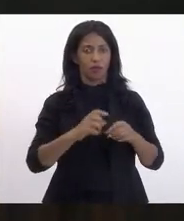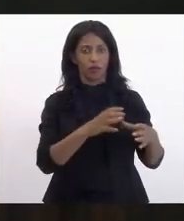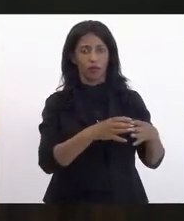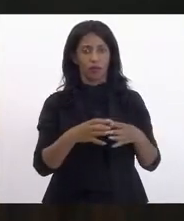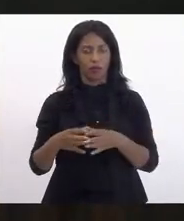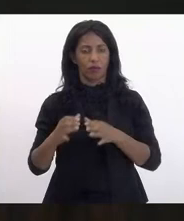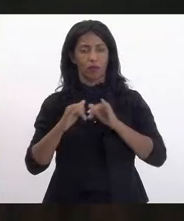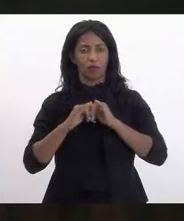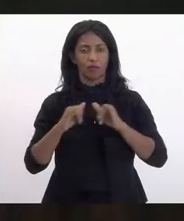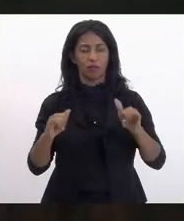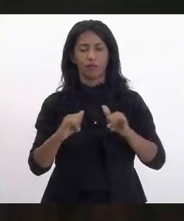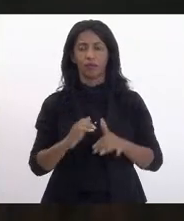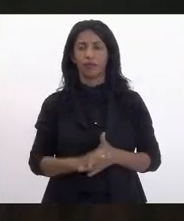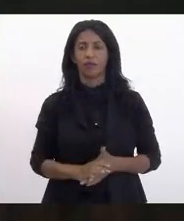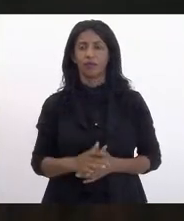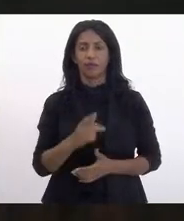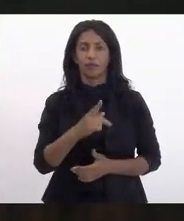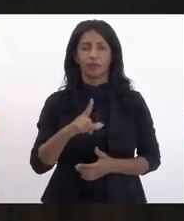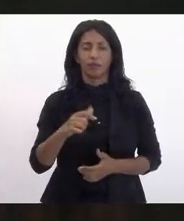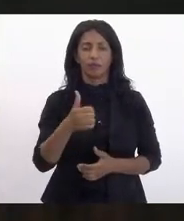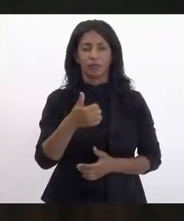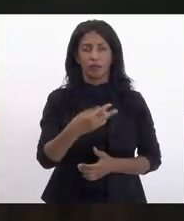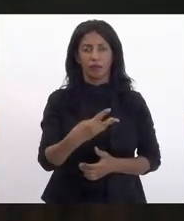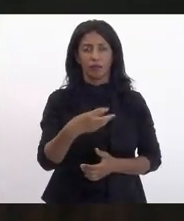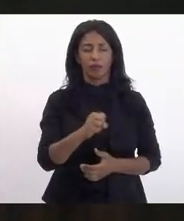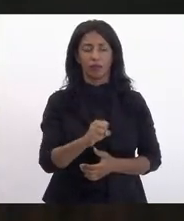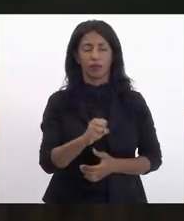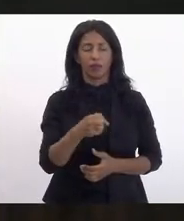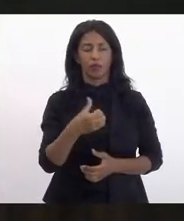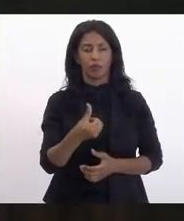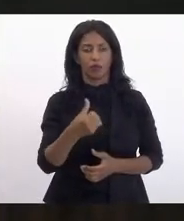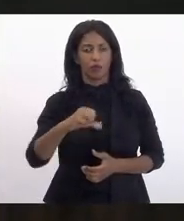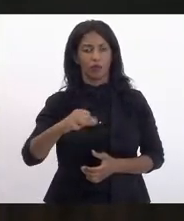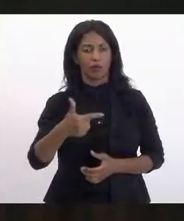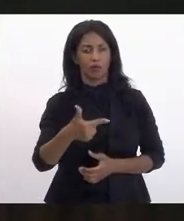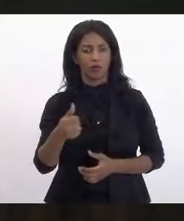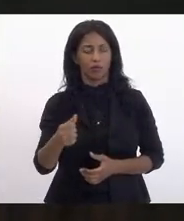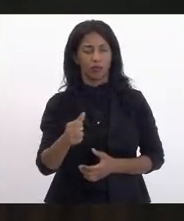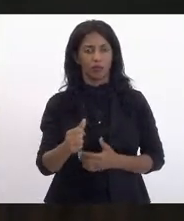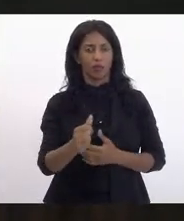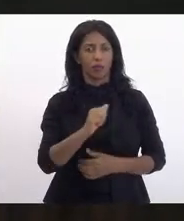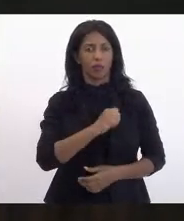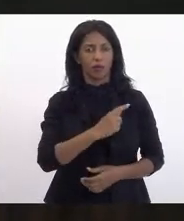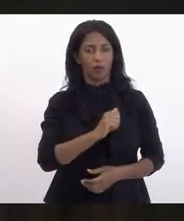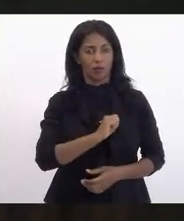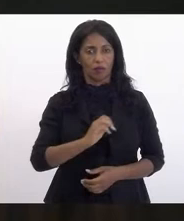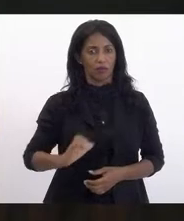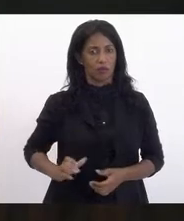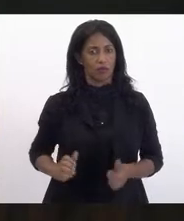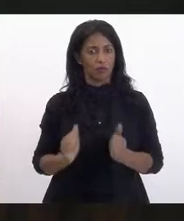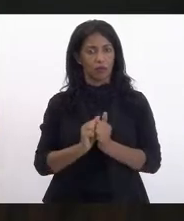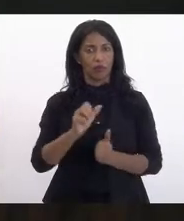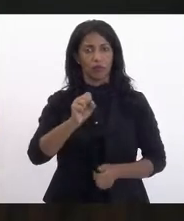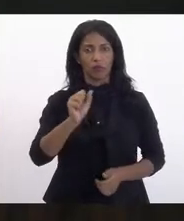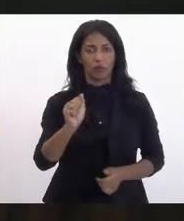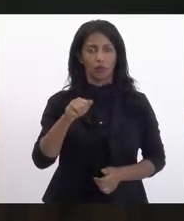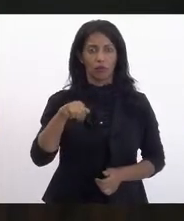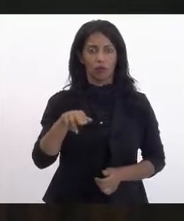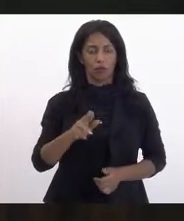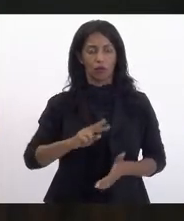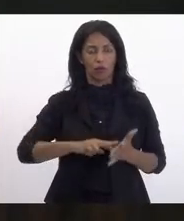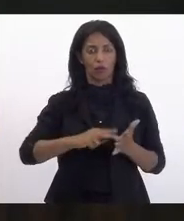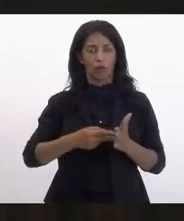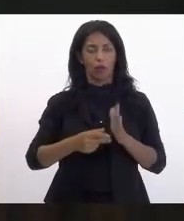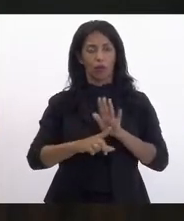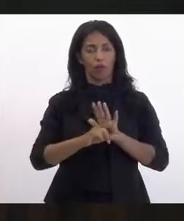comissões. Anuncio projeto de lei número 3869/2021, de autoria do deputado André Siciliano e Samuel Malafaia, que altera a